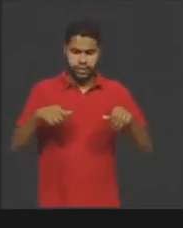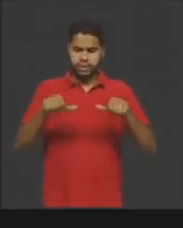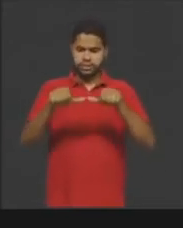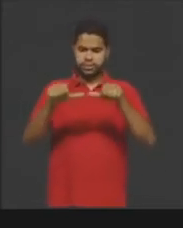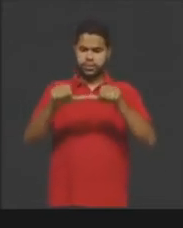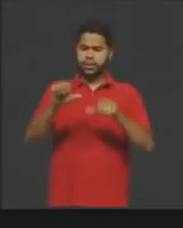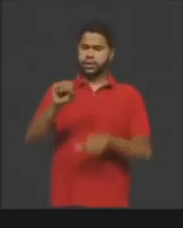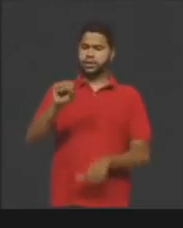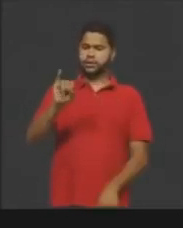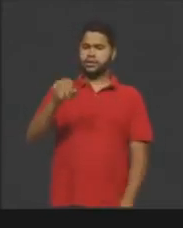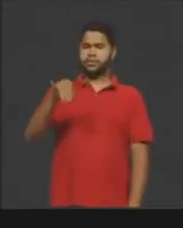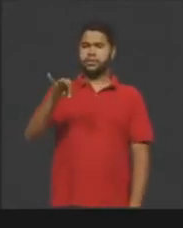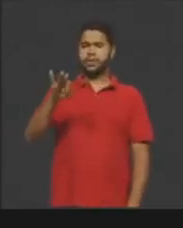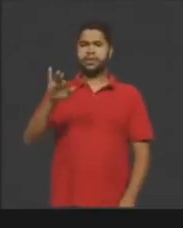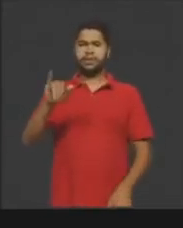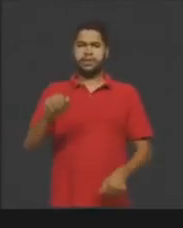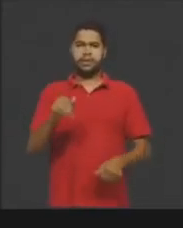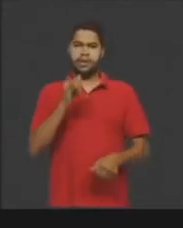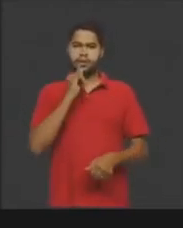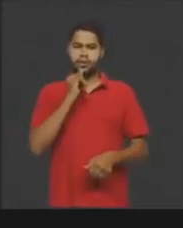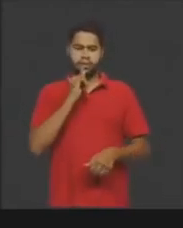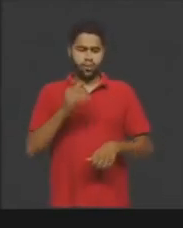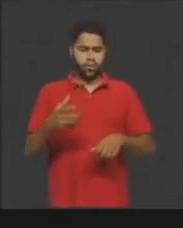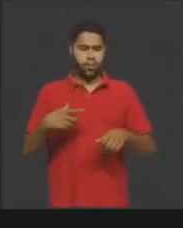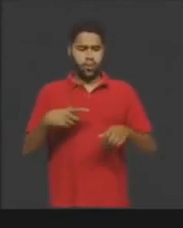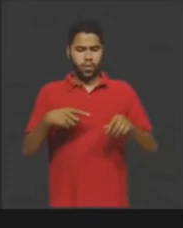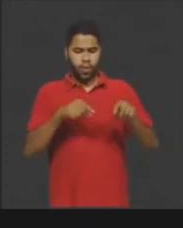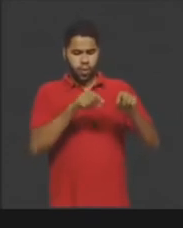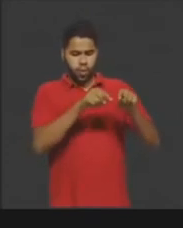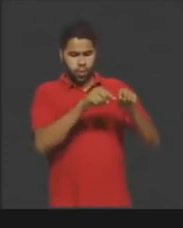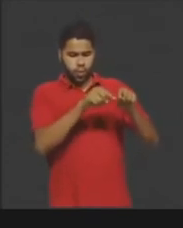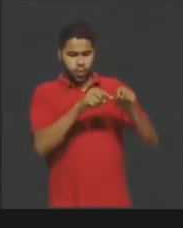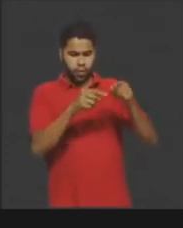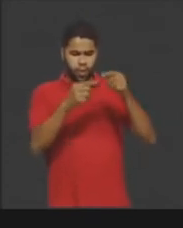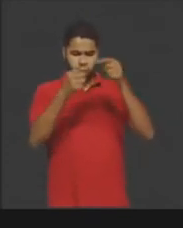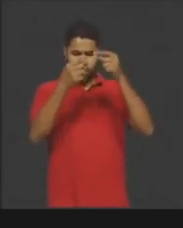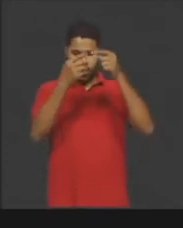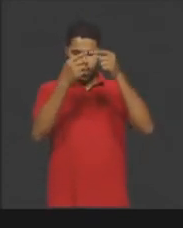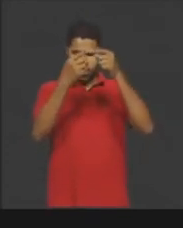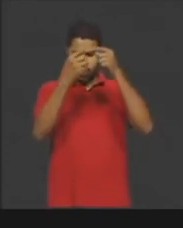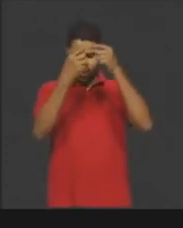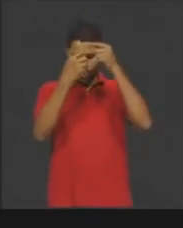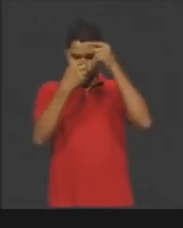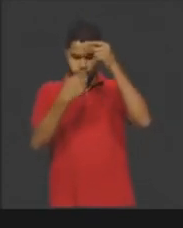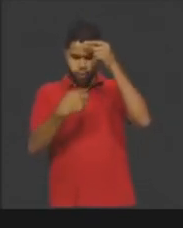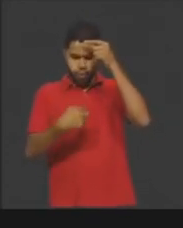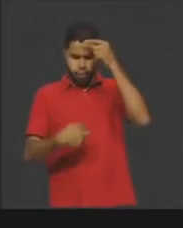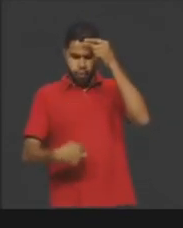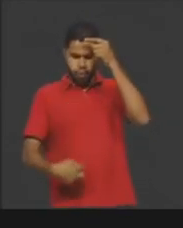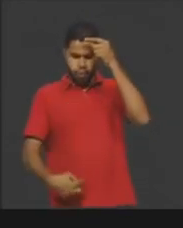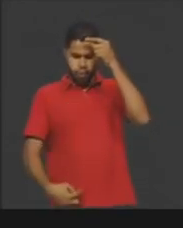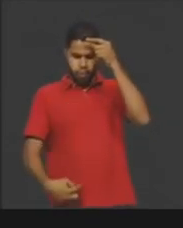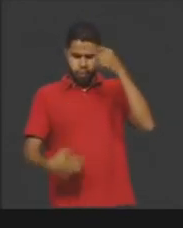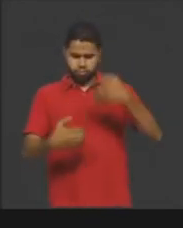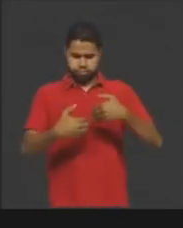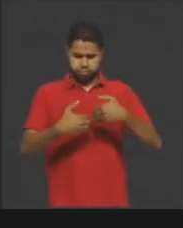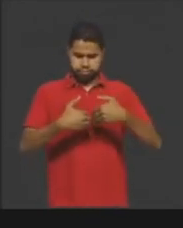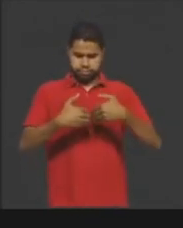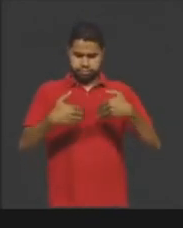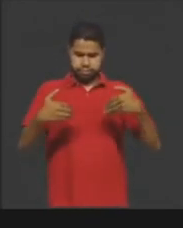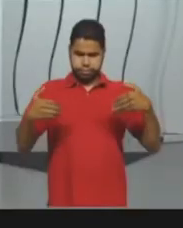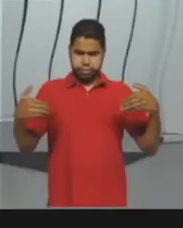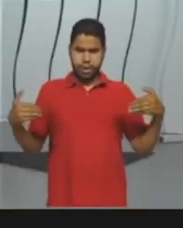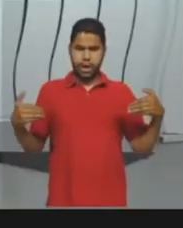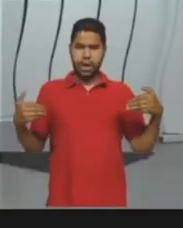eu fizer um corte vertical, desde a minha cabeça até lá embaixo, eu tenho dois lados iguais no corpo, não é